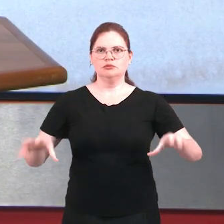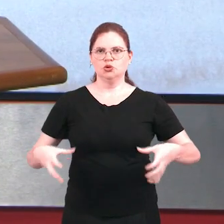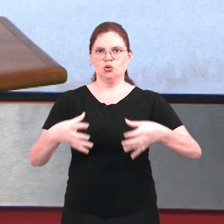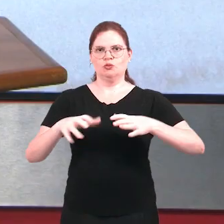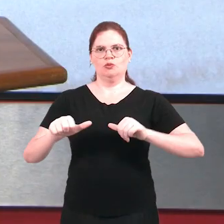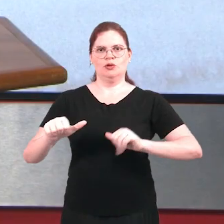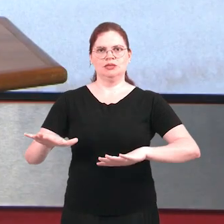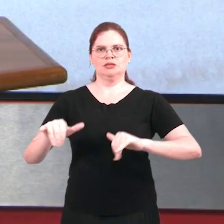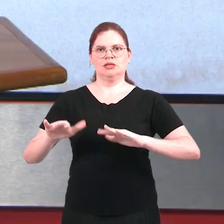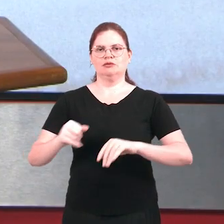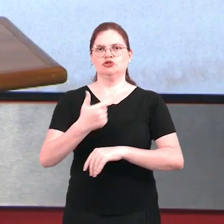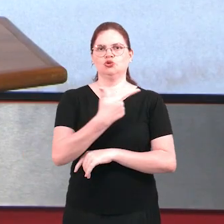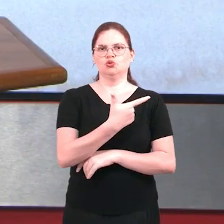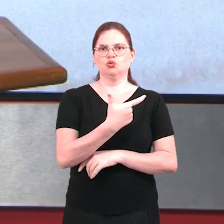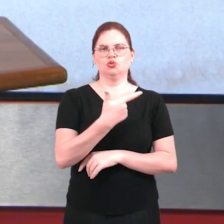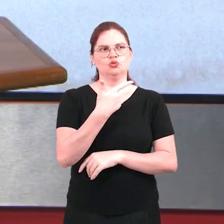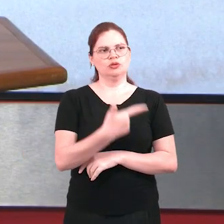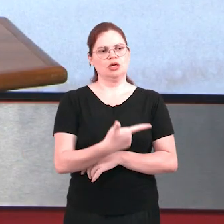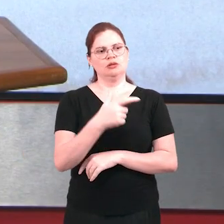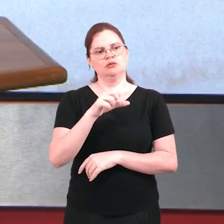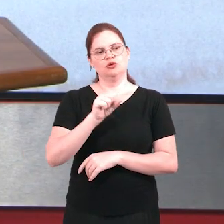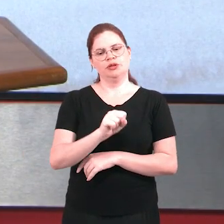de pelo menos